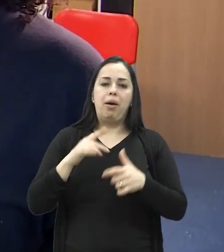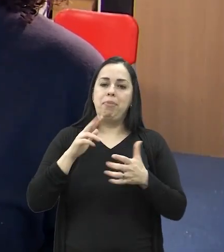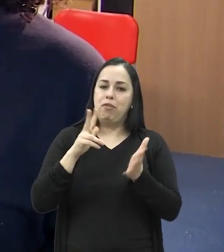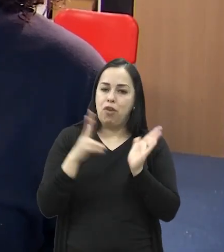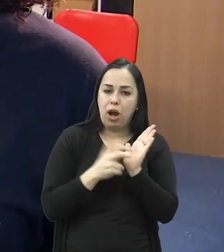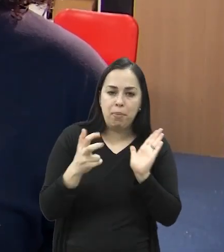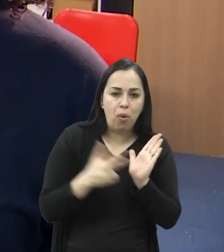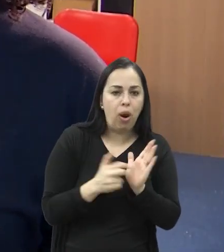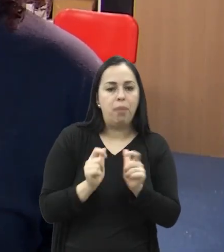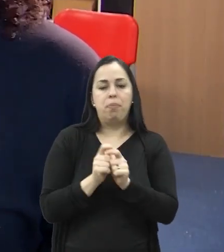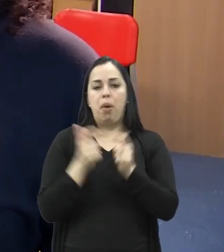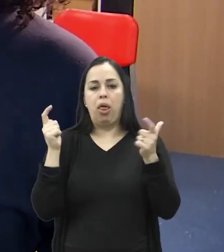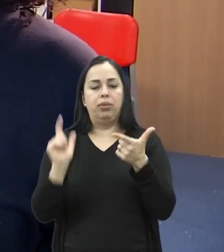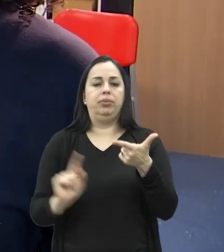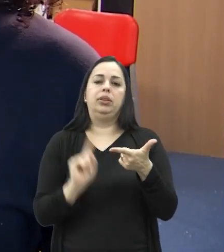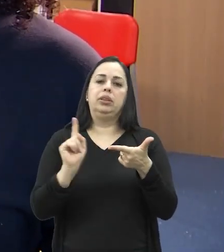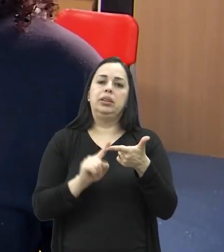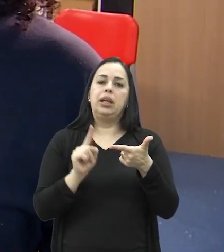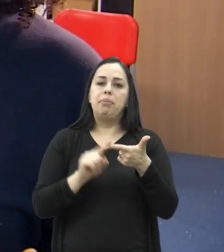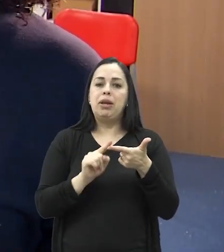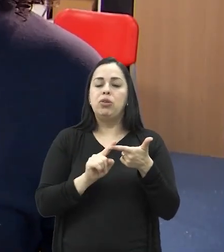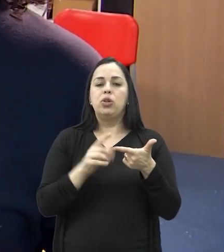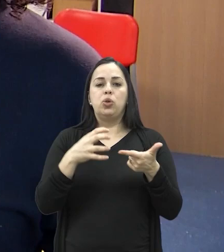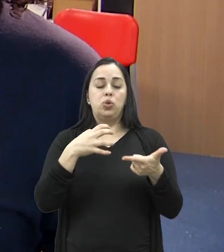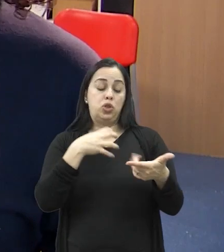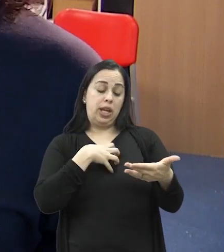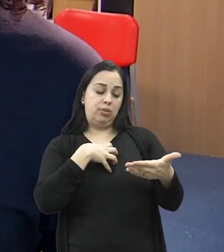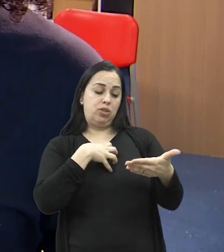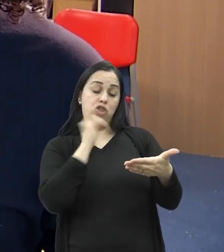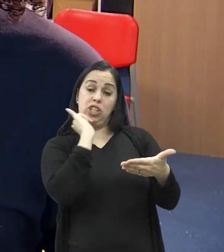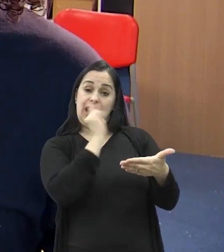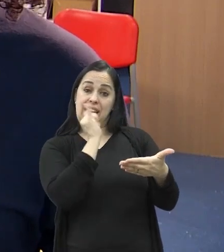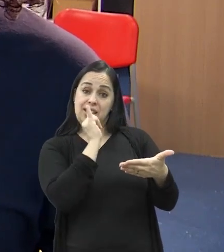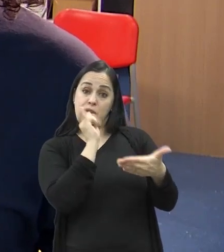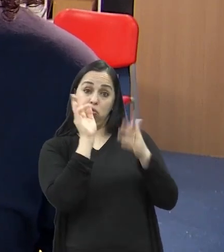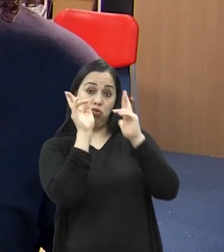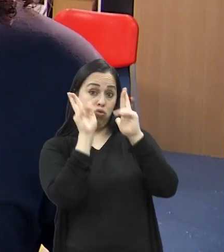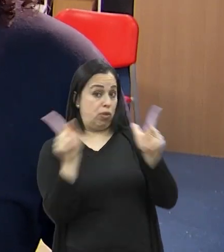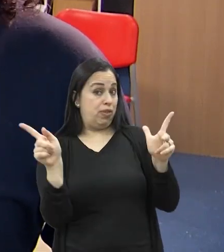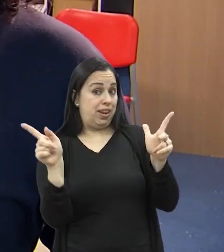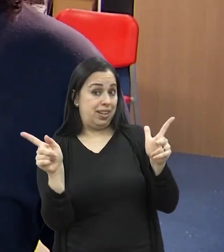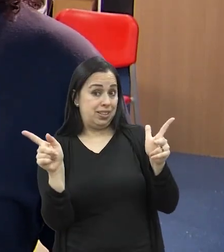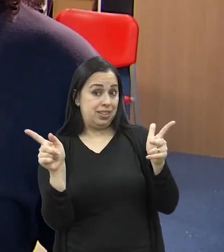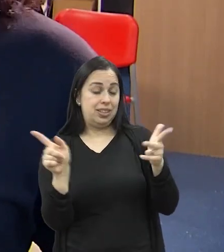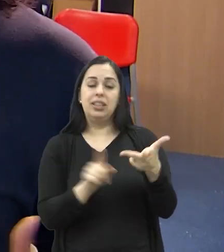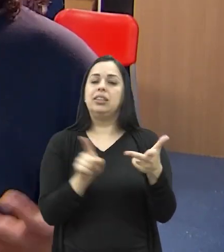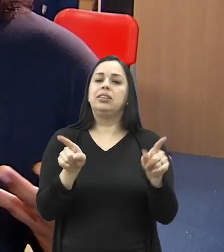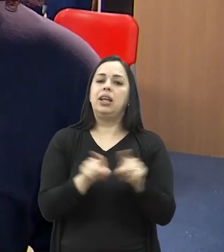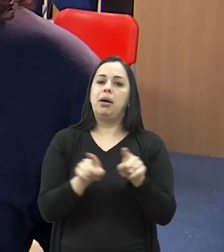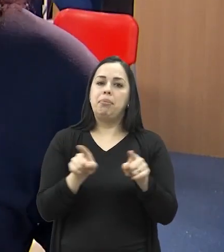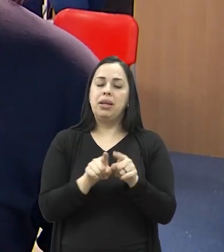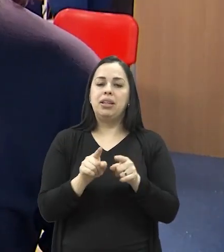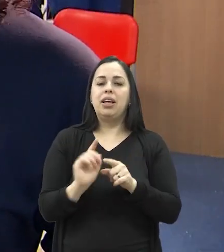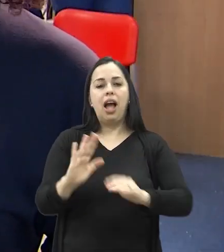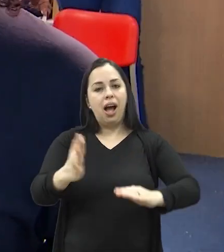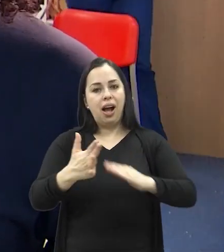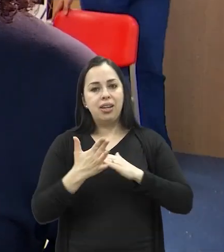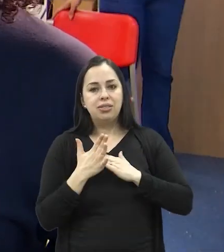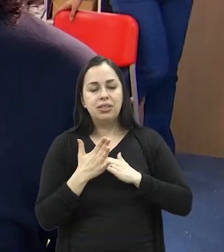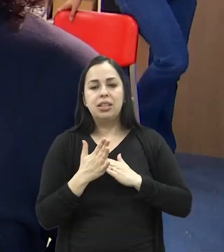mundo, o nosso vocabulário, conhecemos novos estilos de narrativas. E para além de todos